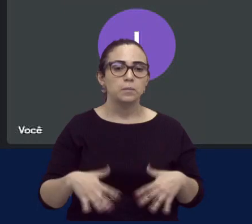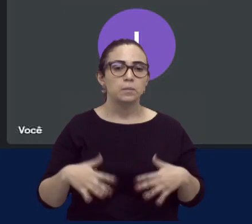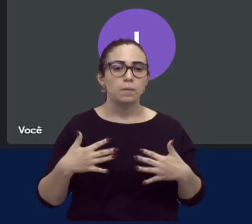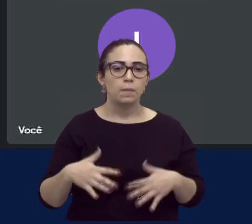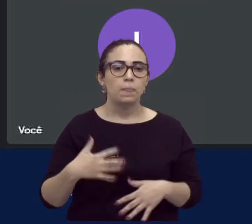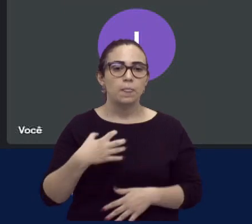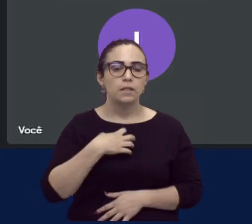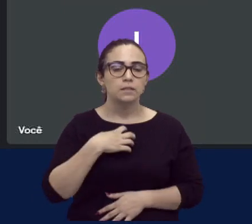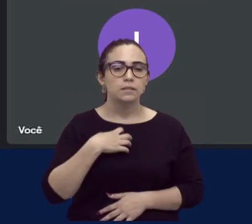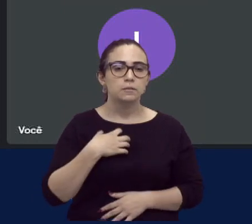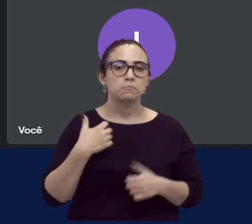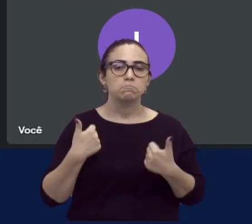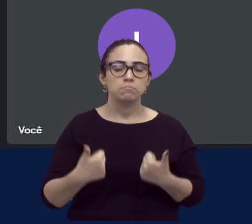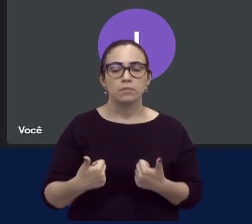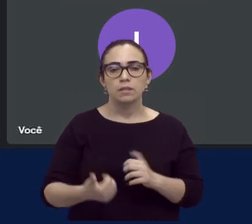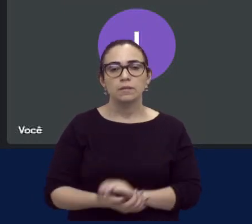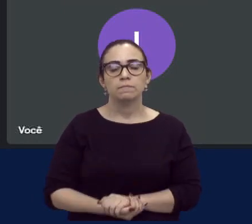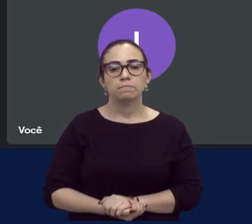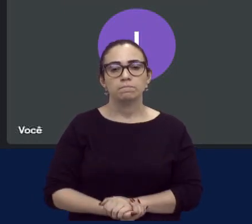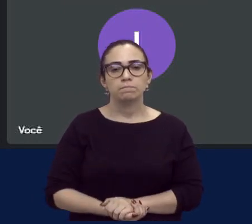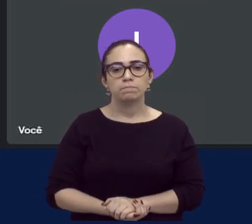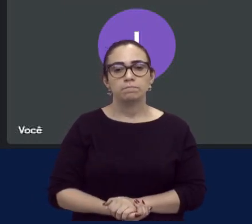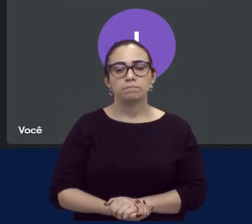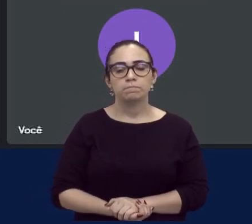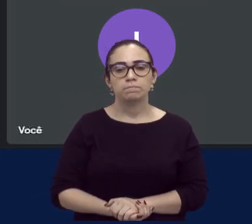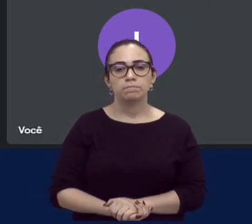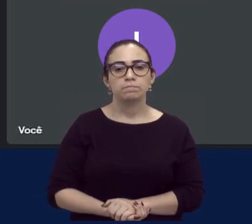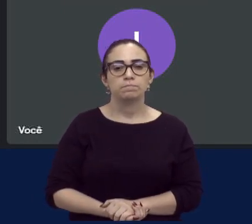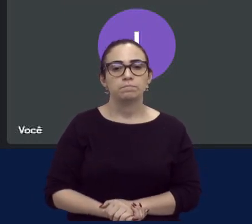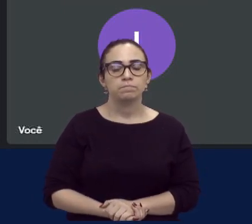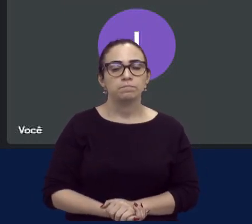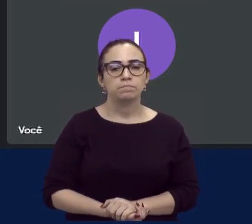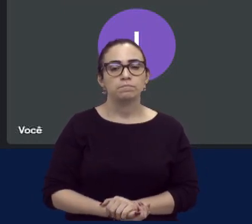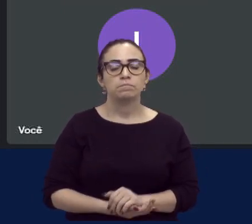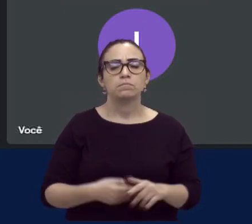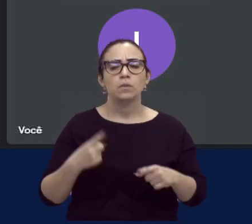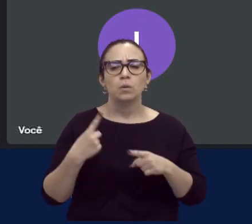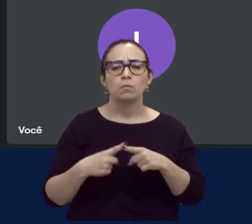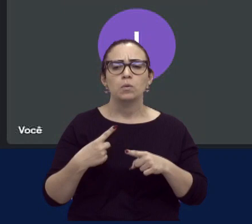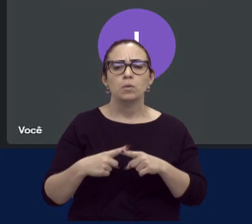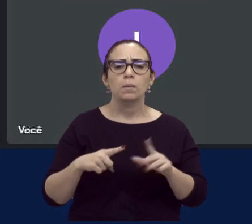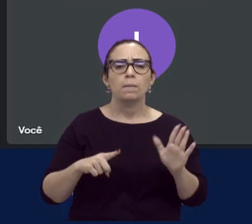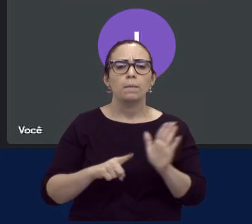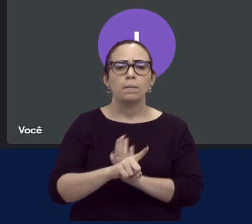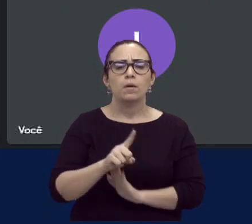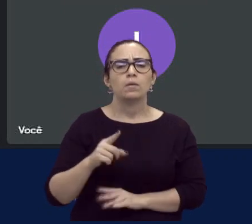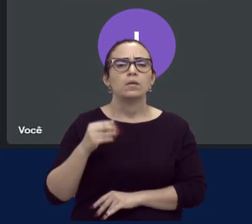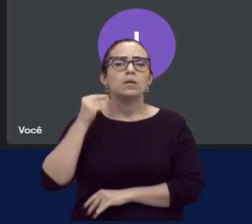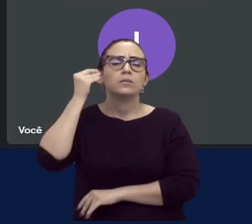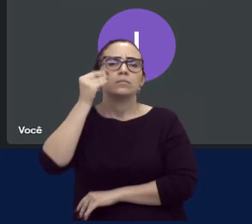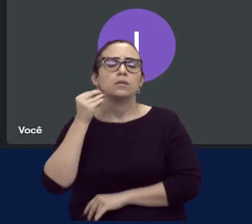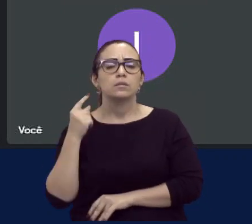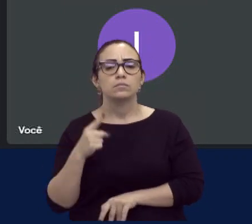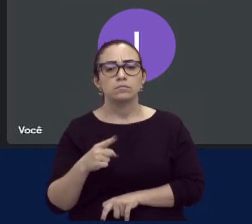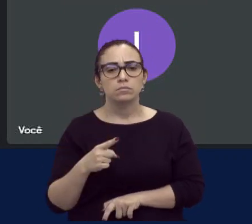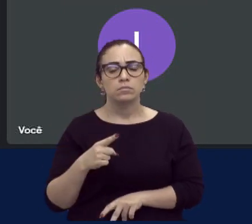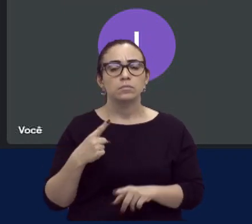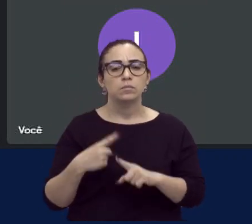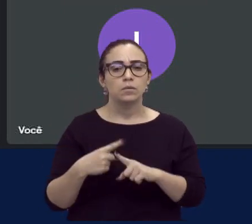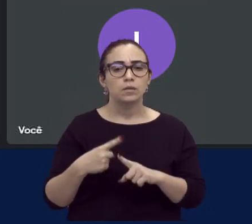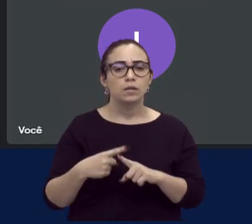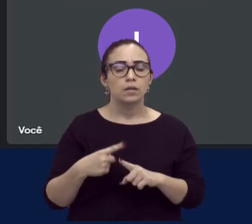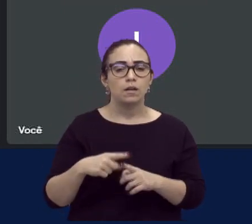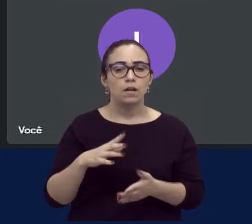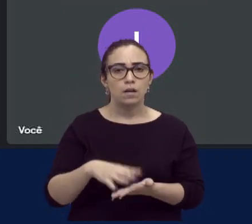sentindo muito bem nesse espaço. Bacana, olha que sensacional isso. Por que eu perguntei da sua experiência também? Porque, assim, desde o fundamento